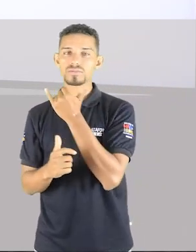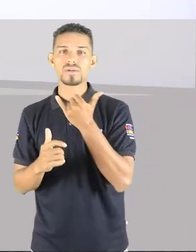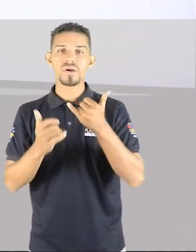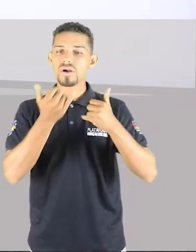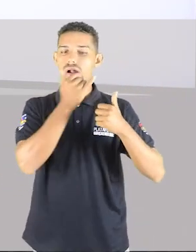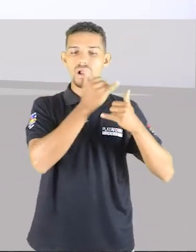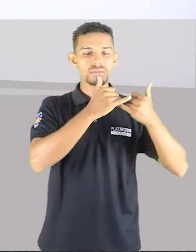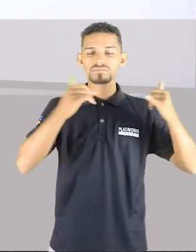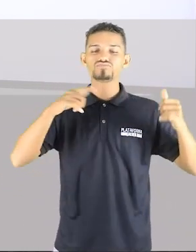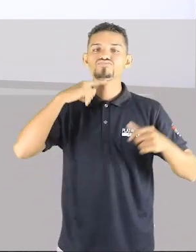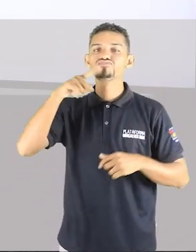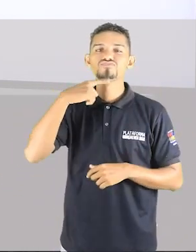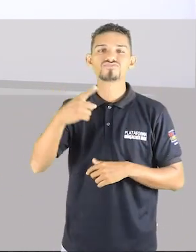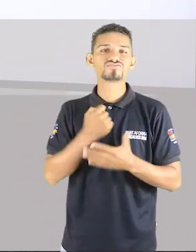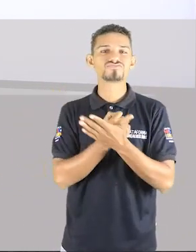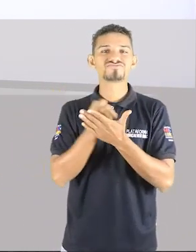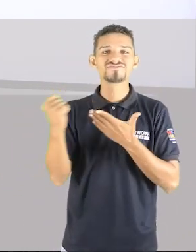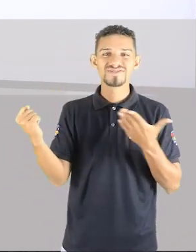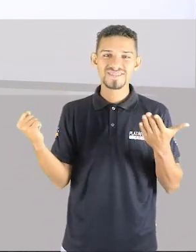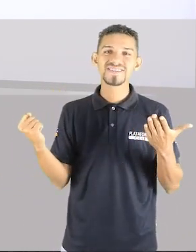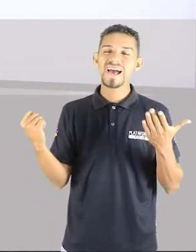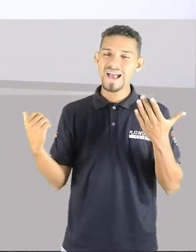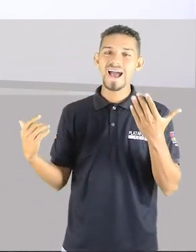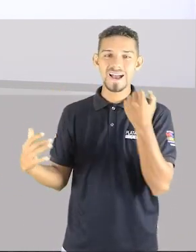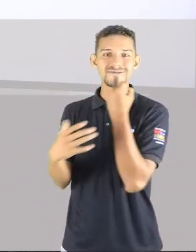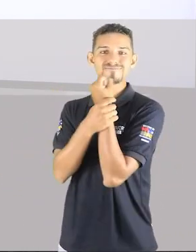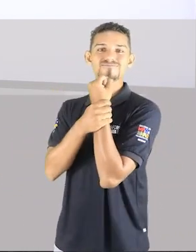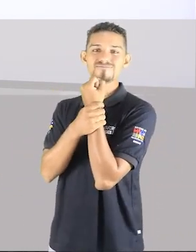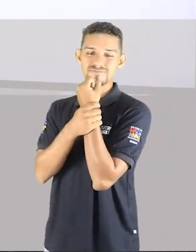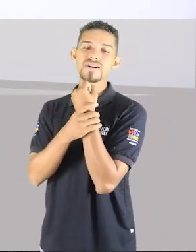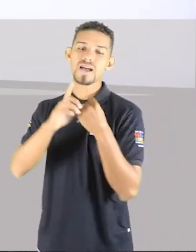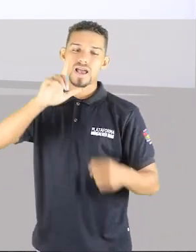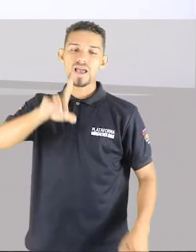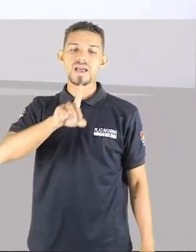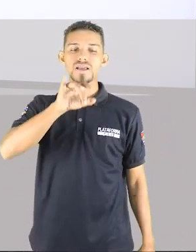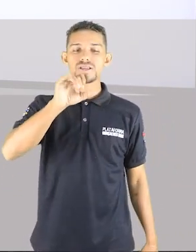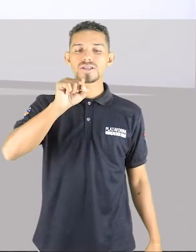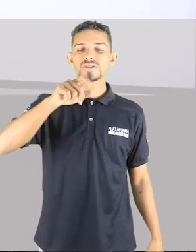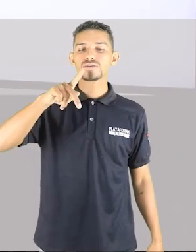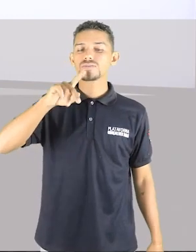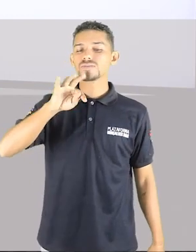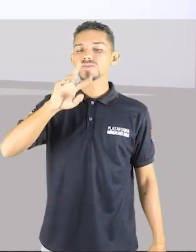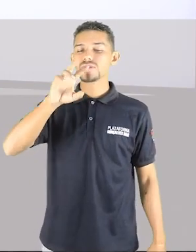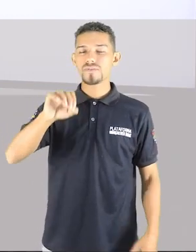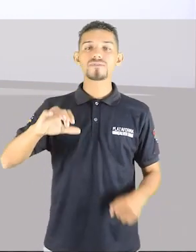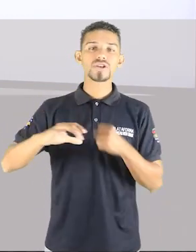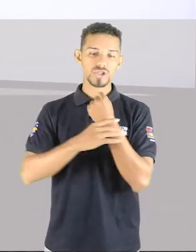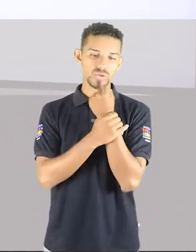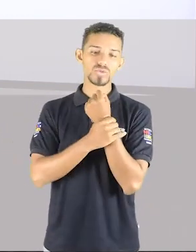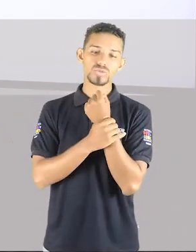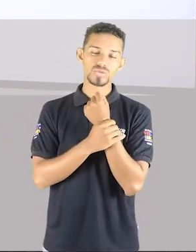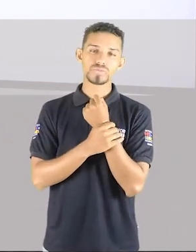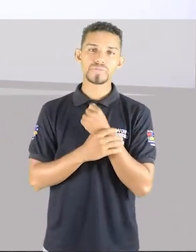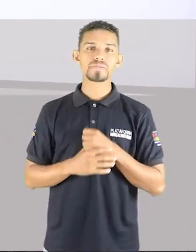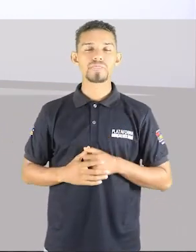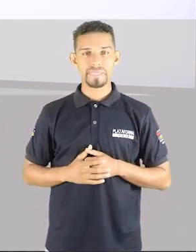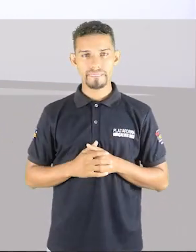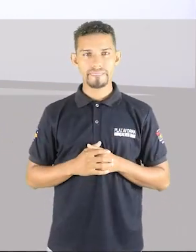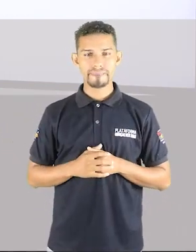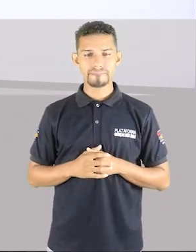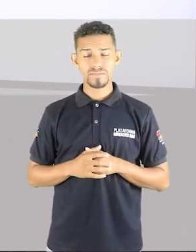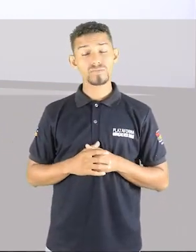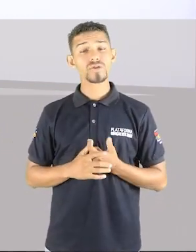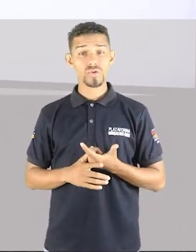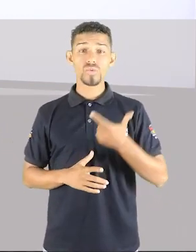corrente tá então o fusível é um dispositivo de segurança do circuito outros são